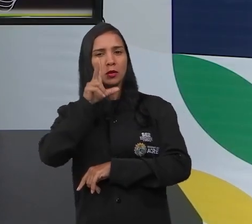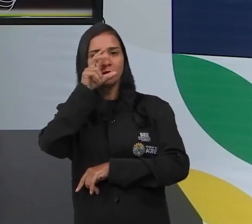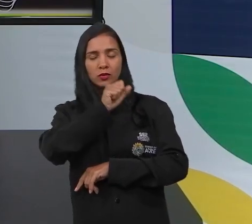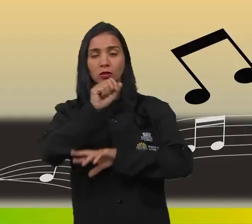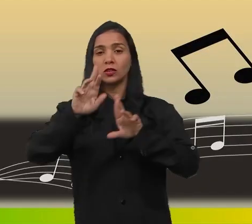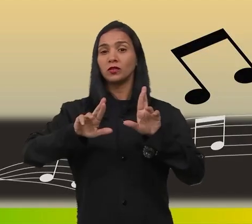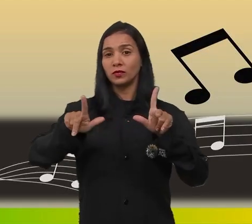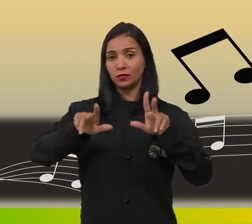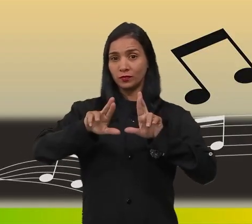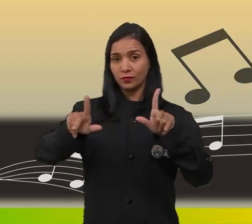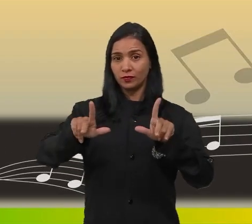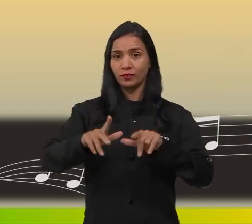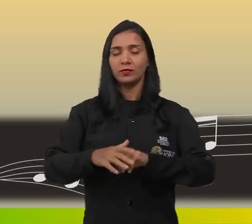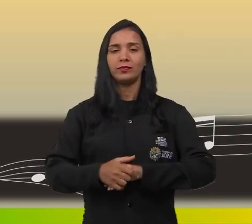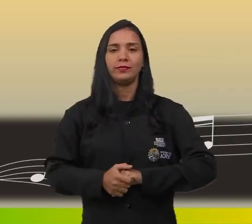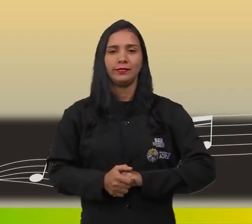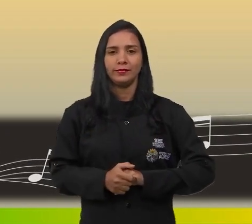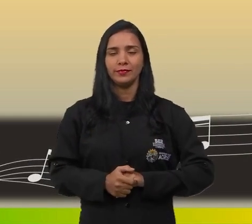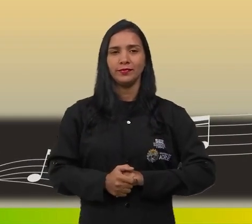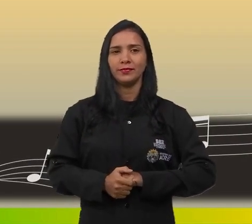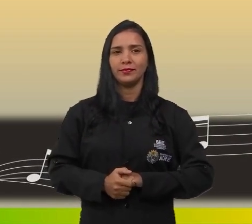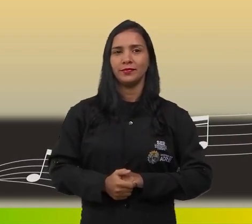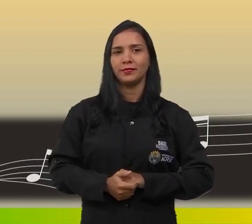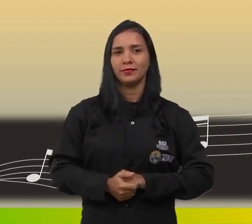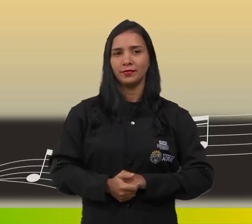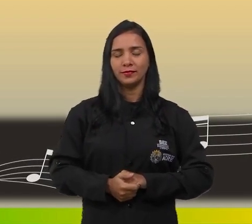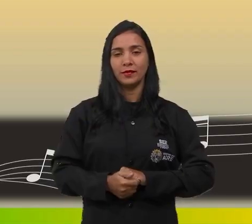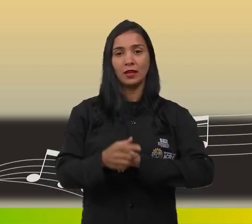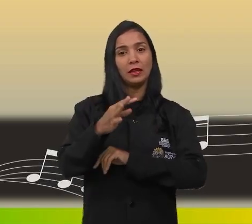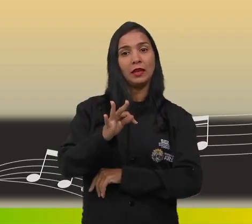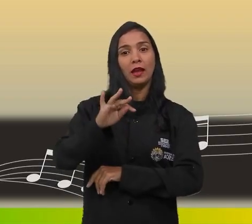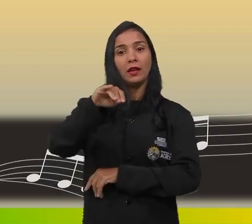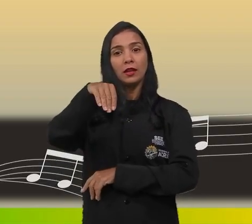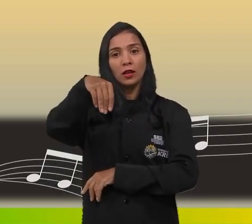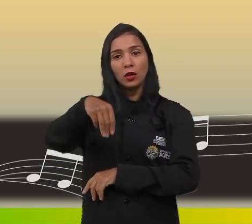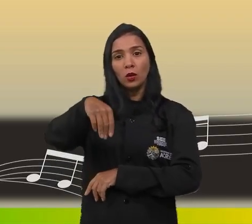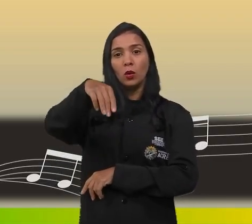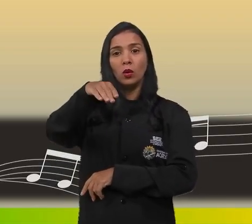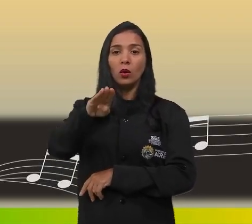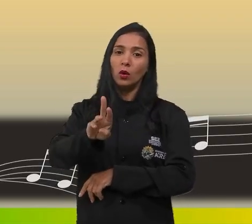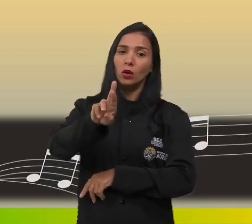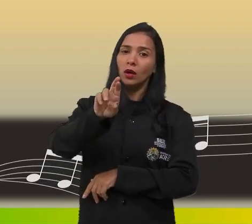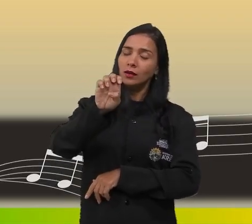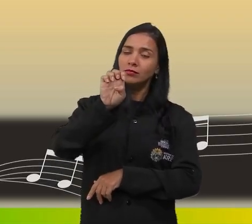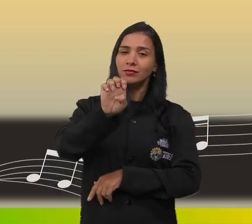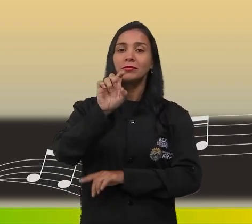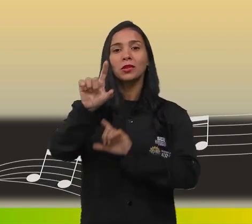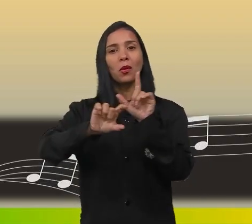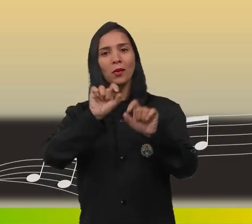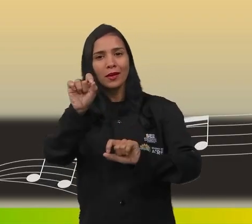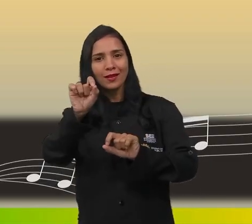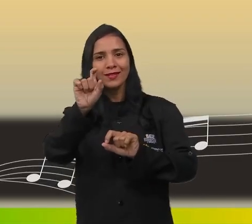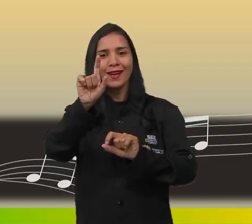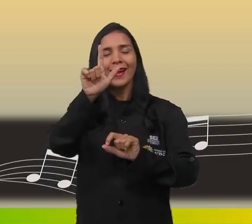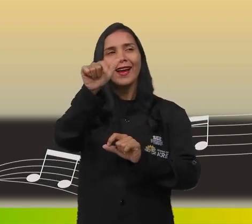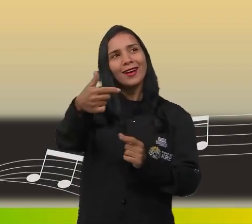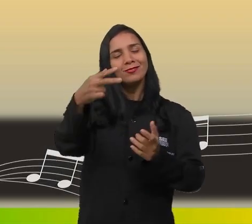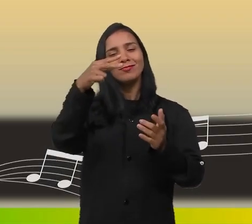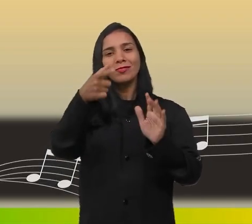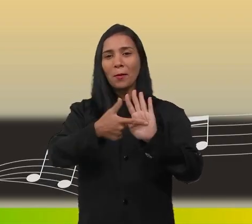elementos. E aí a gente vai ter o timbre, que é a cor do som.